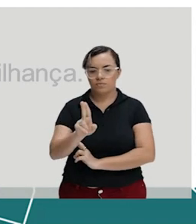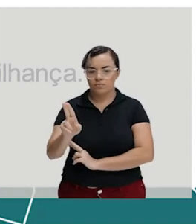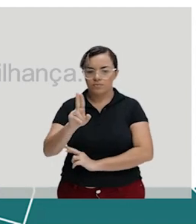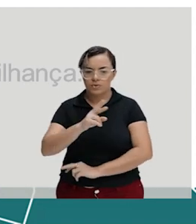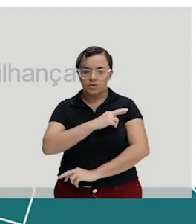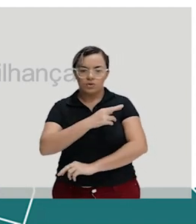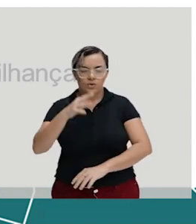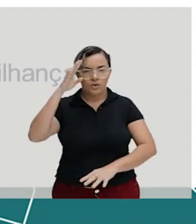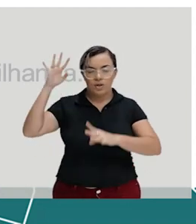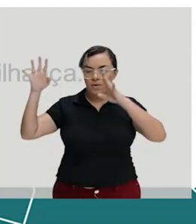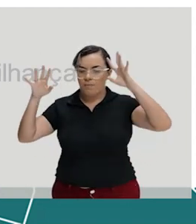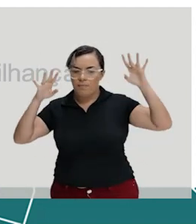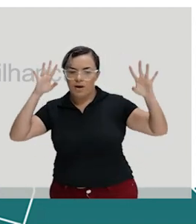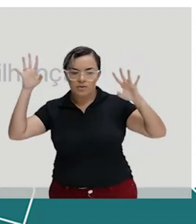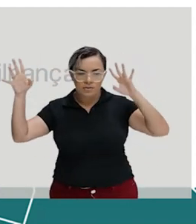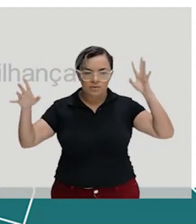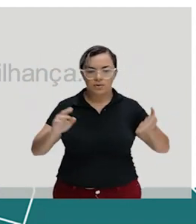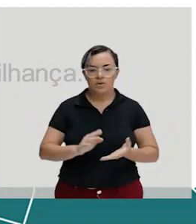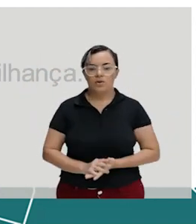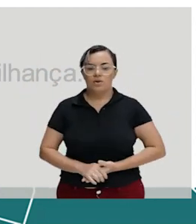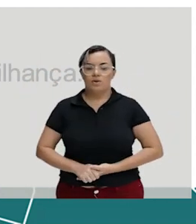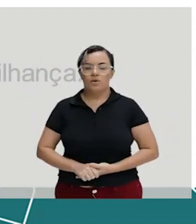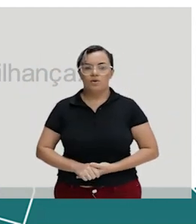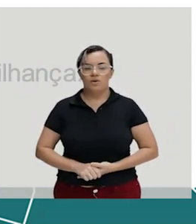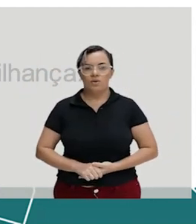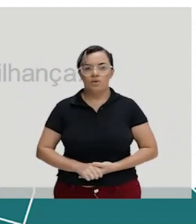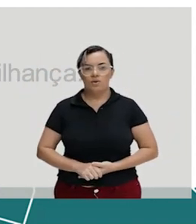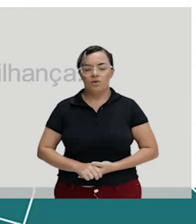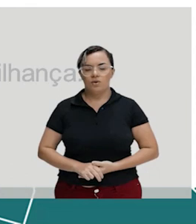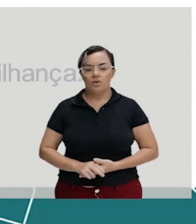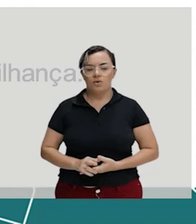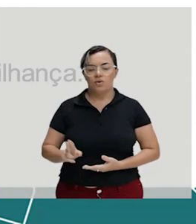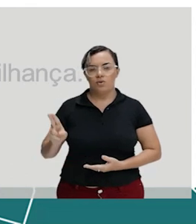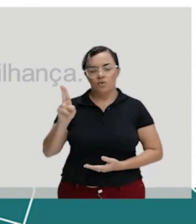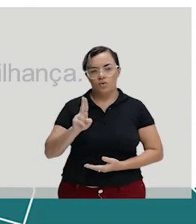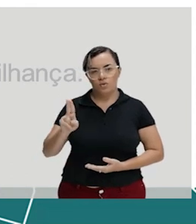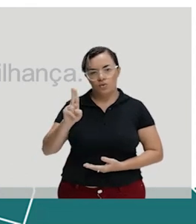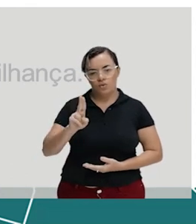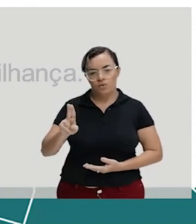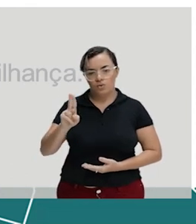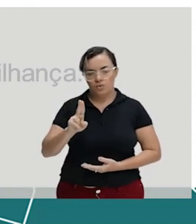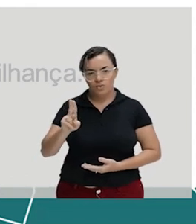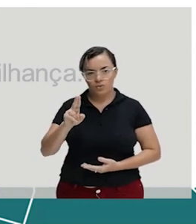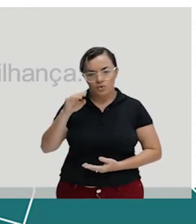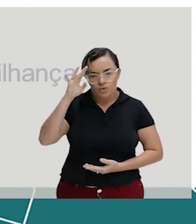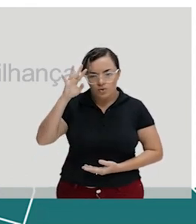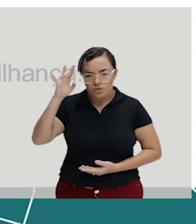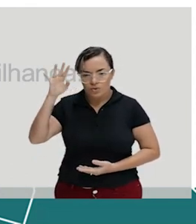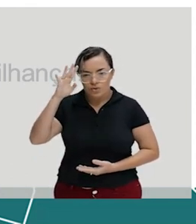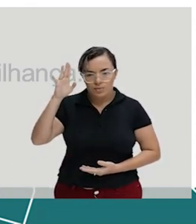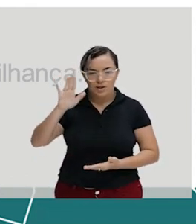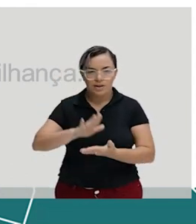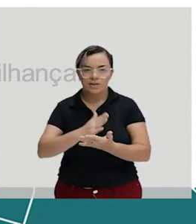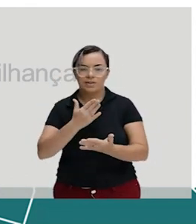uso de artifícios imprecisos para interpretar a realidade certo